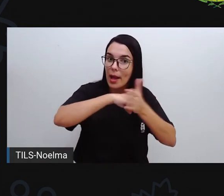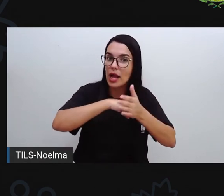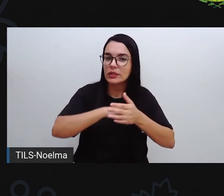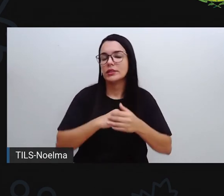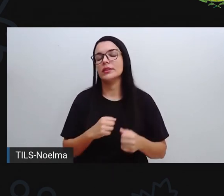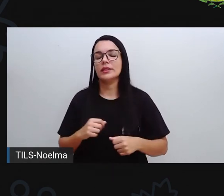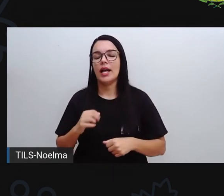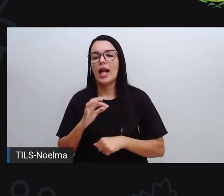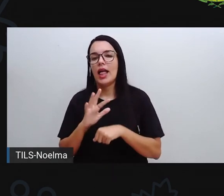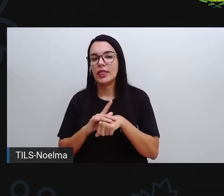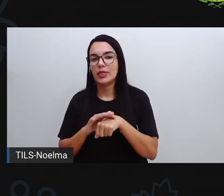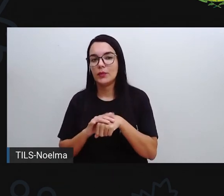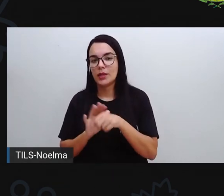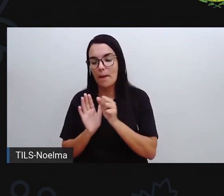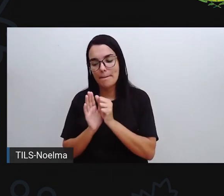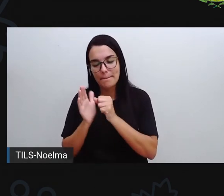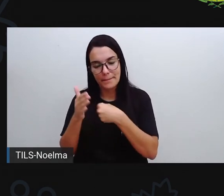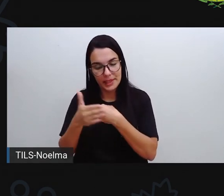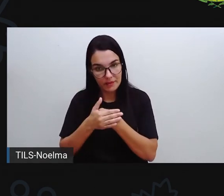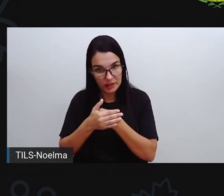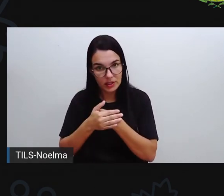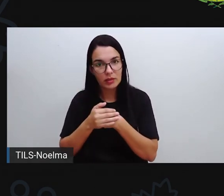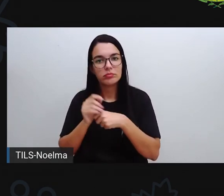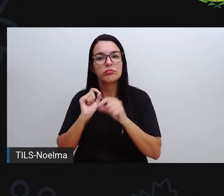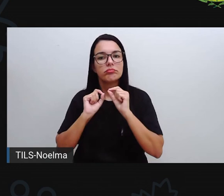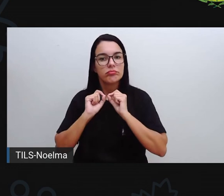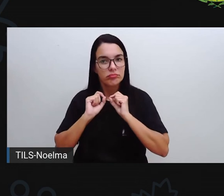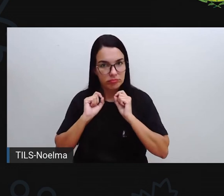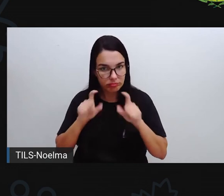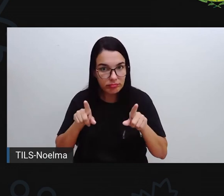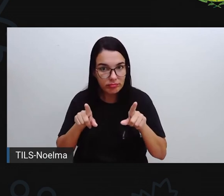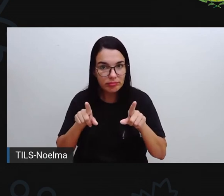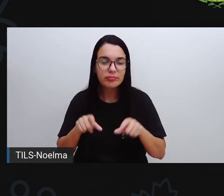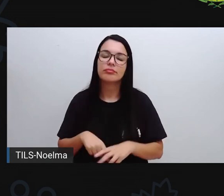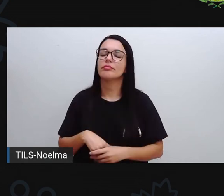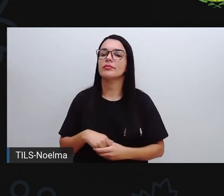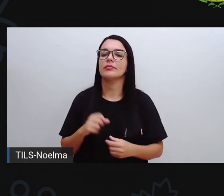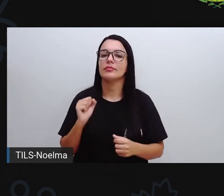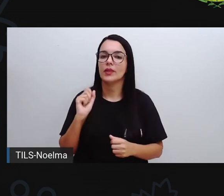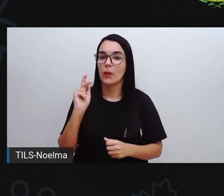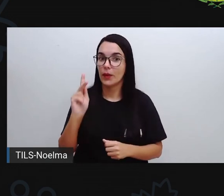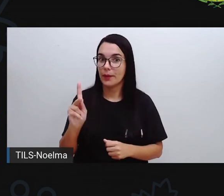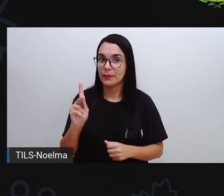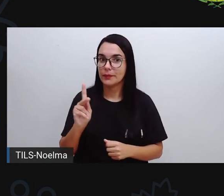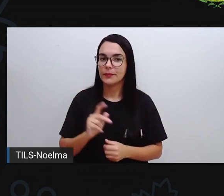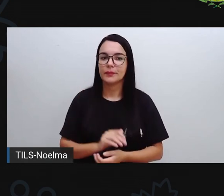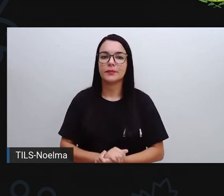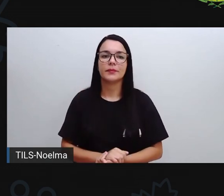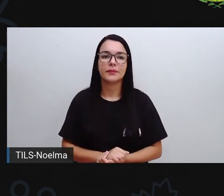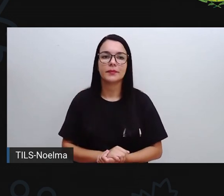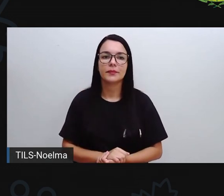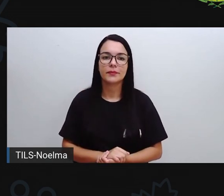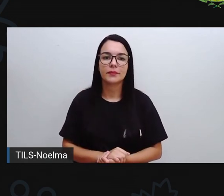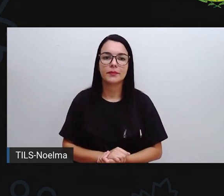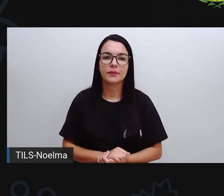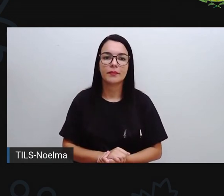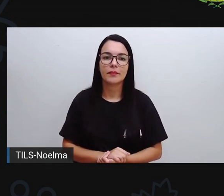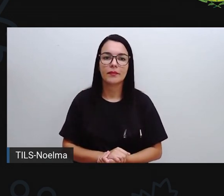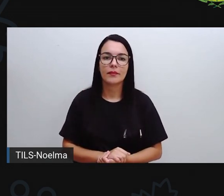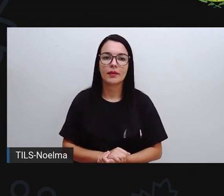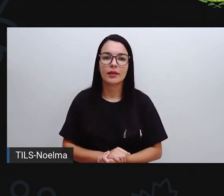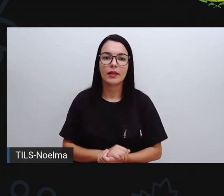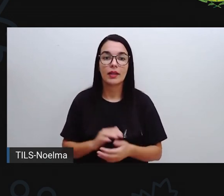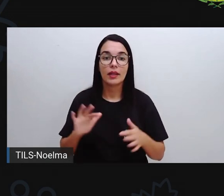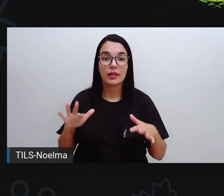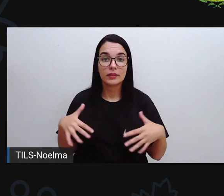doença. Então, é para prevenir. A vacina, ela é prevenção. A vacina não é combate, certo? E a